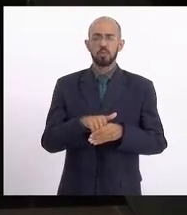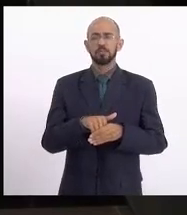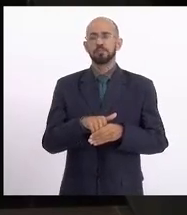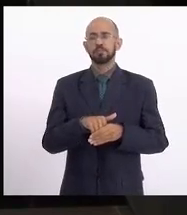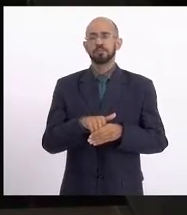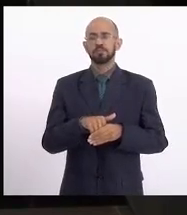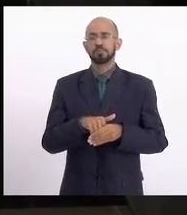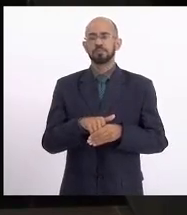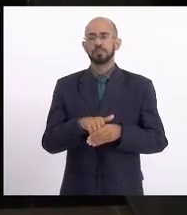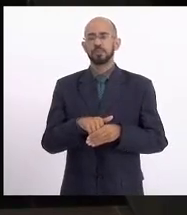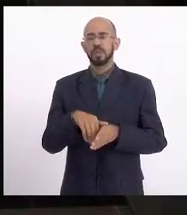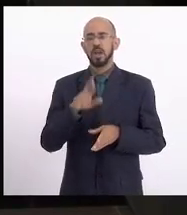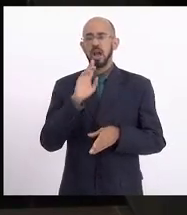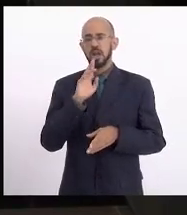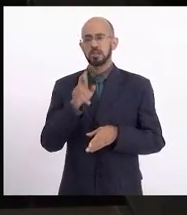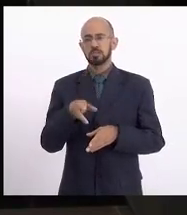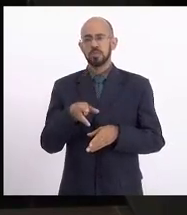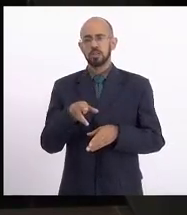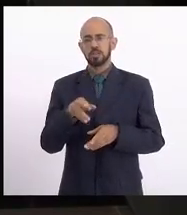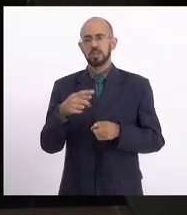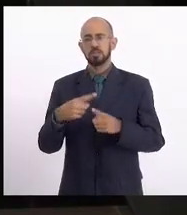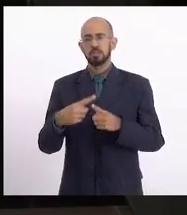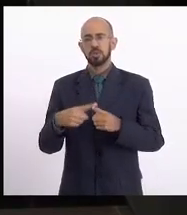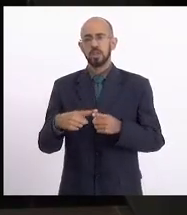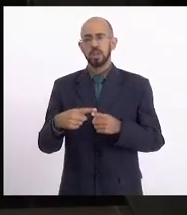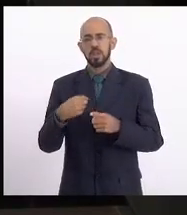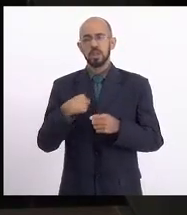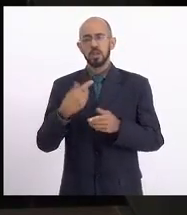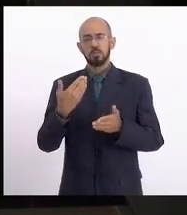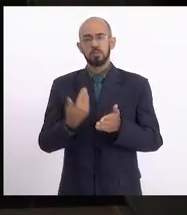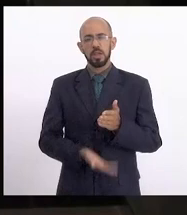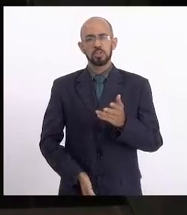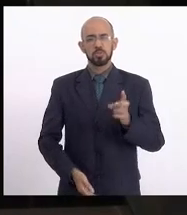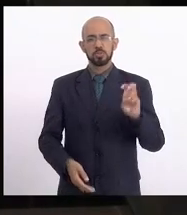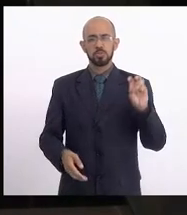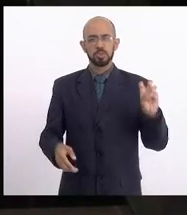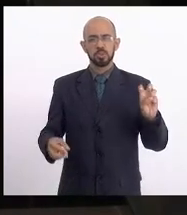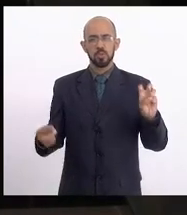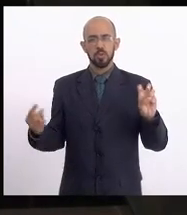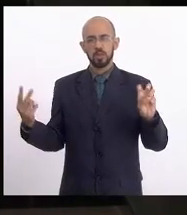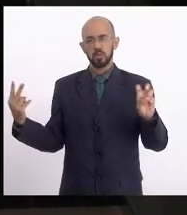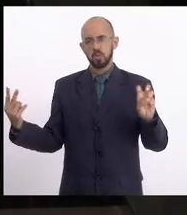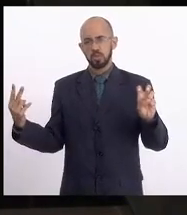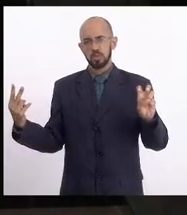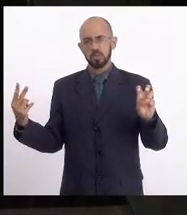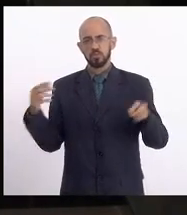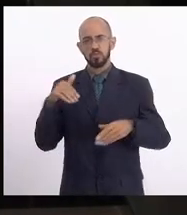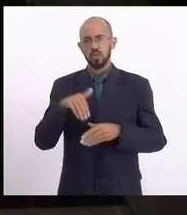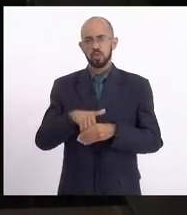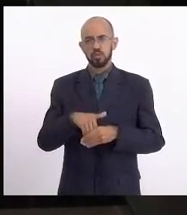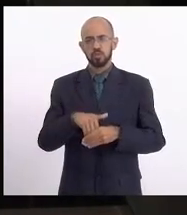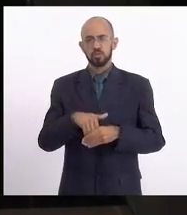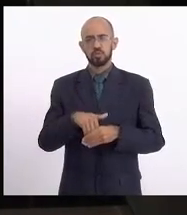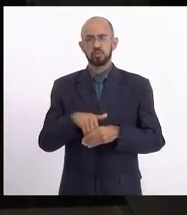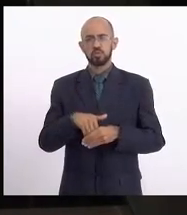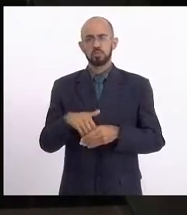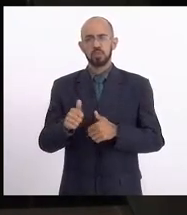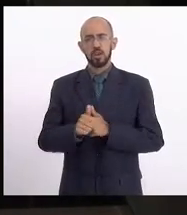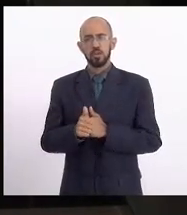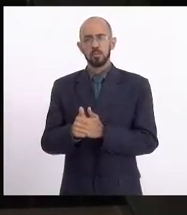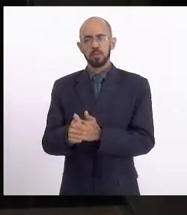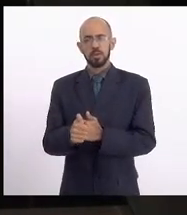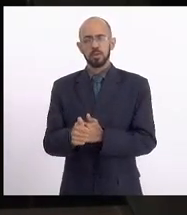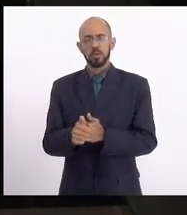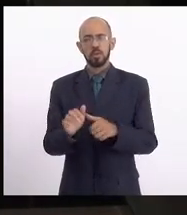o resultado foi que eu fui derrotado por 5-2. Me acompanhou lá na